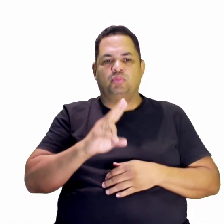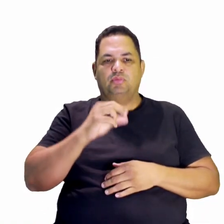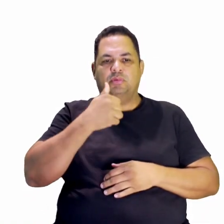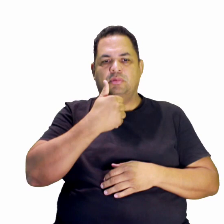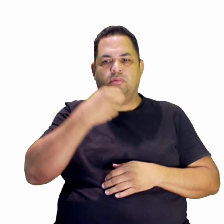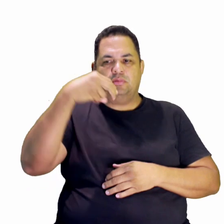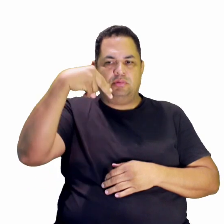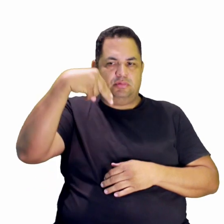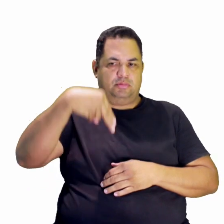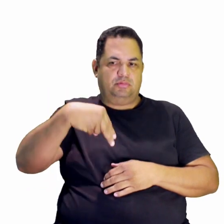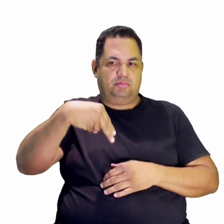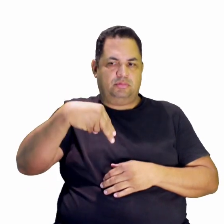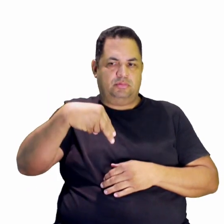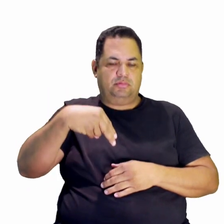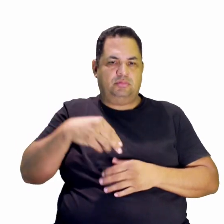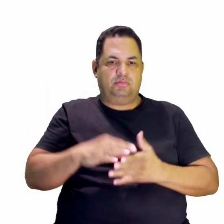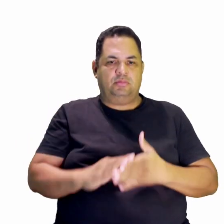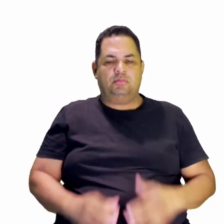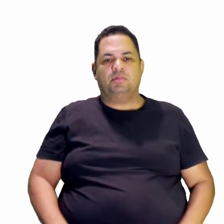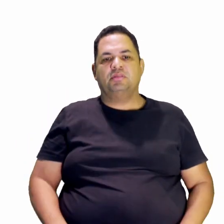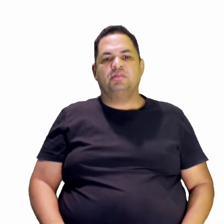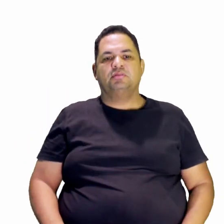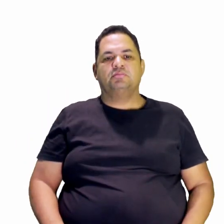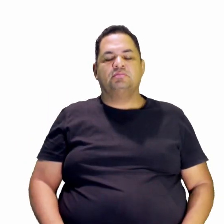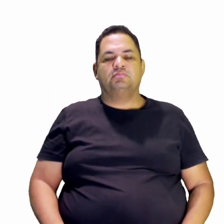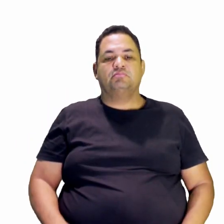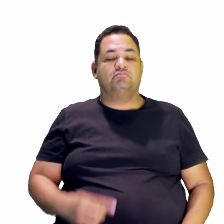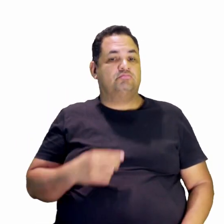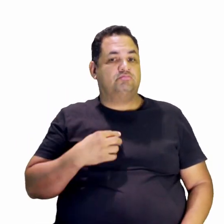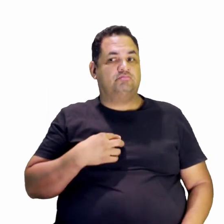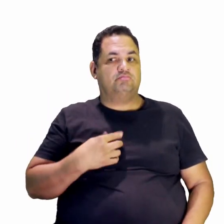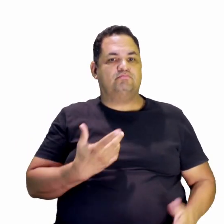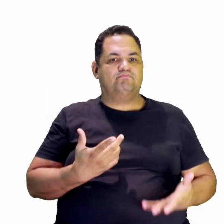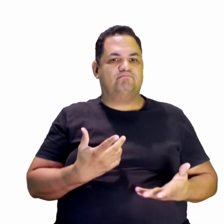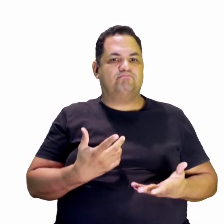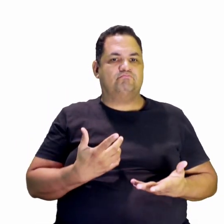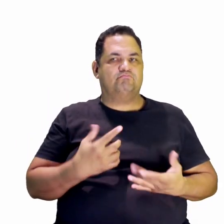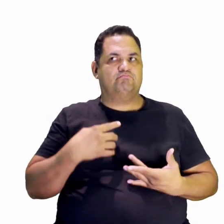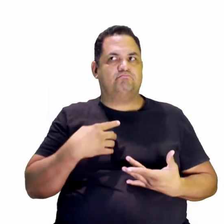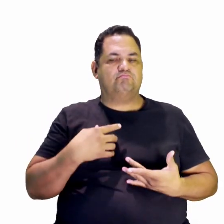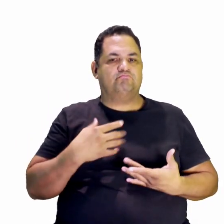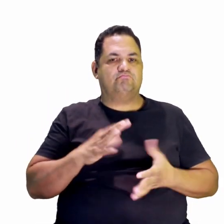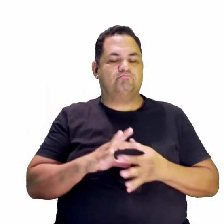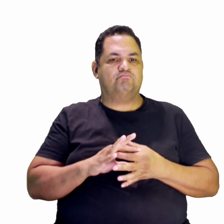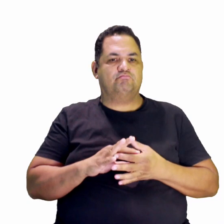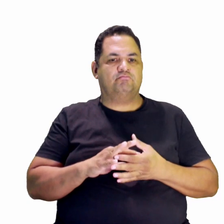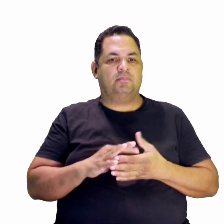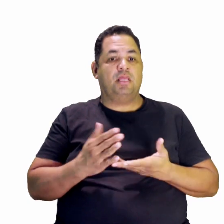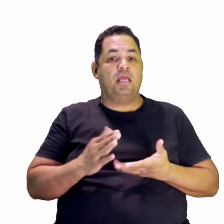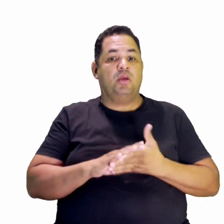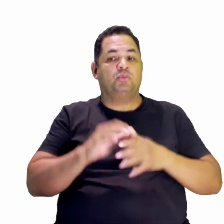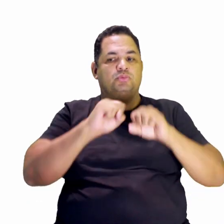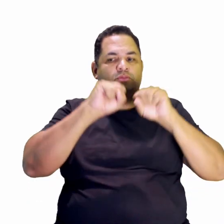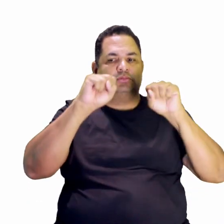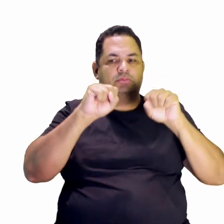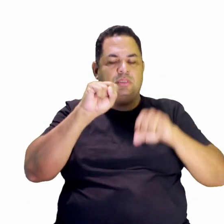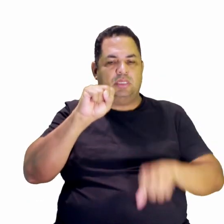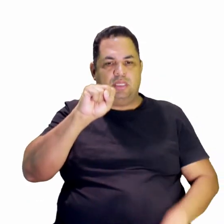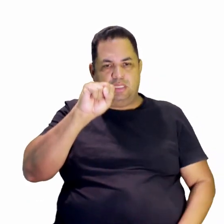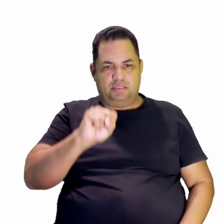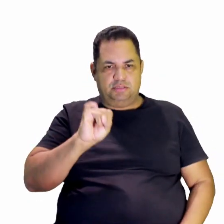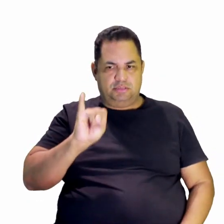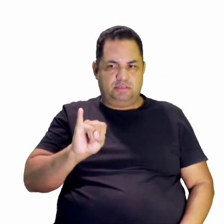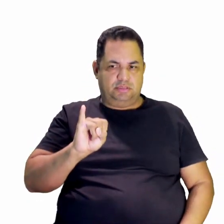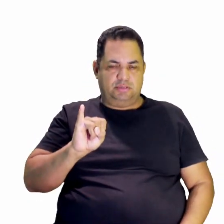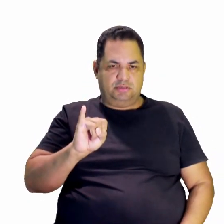Newton, tá? Então, Newton não deixa de ser, no caso, a unidade do Sistema Internacional. Ela é, porque ela é quilograma metro